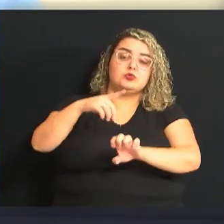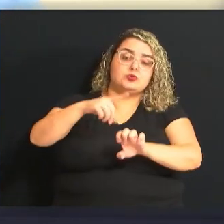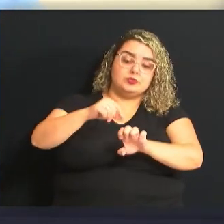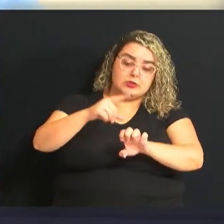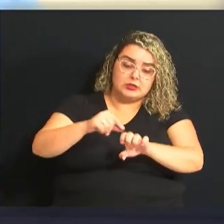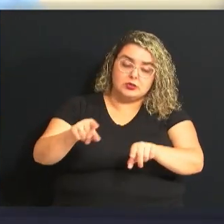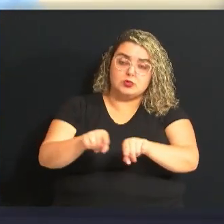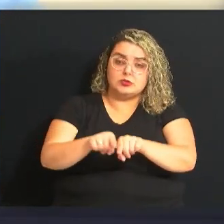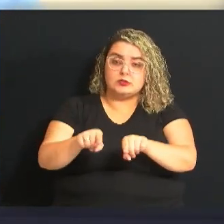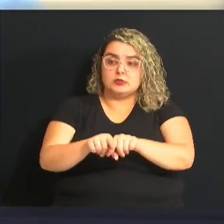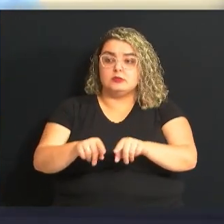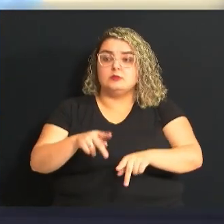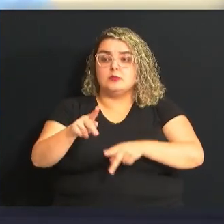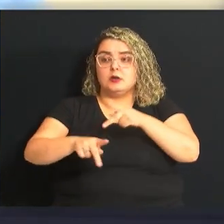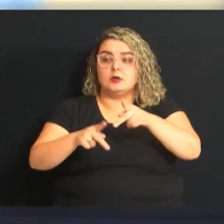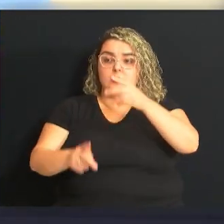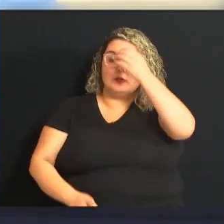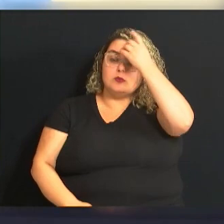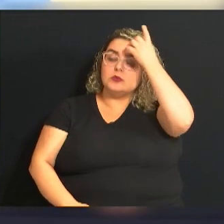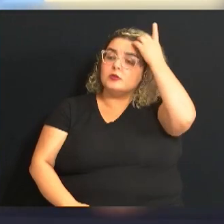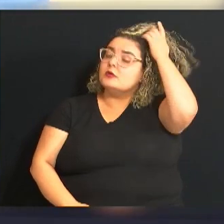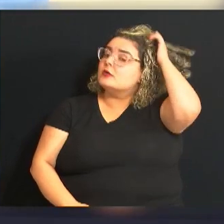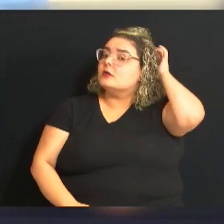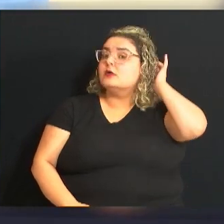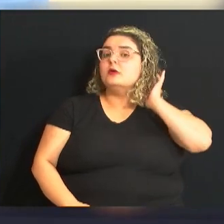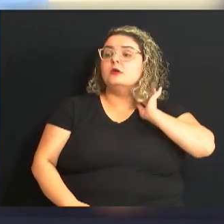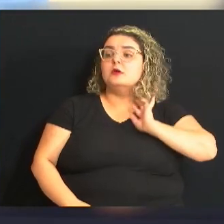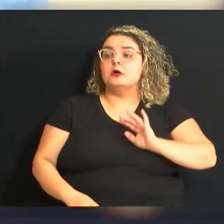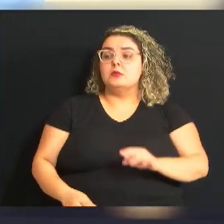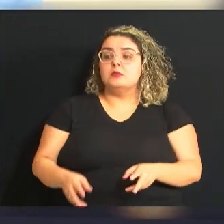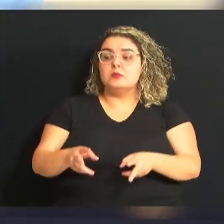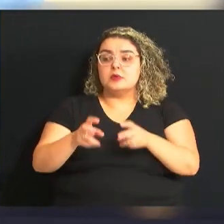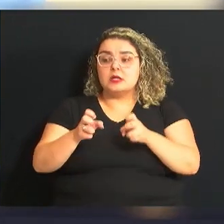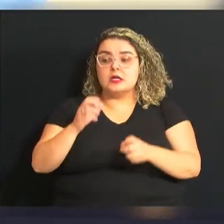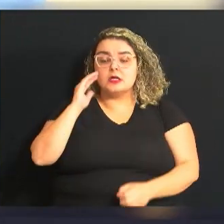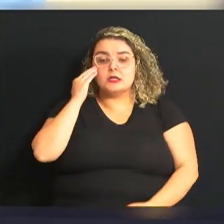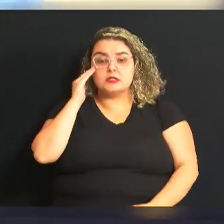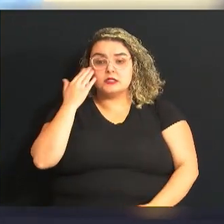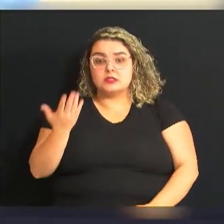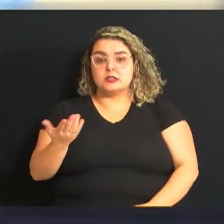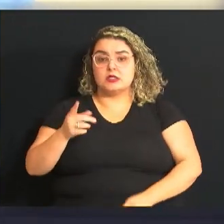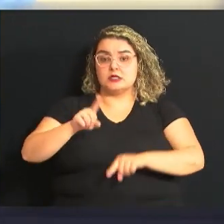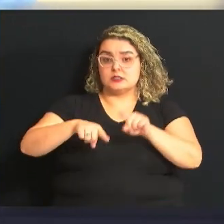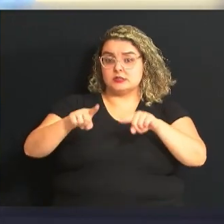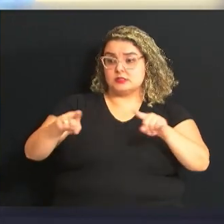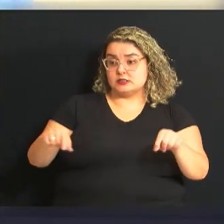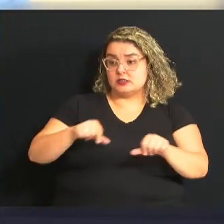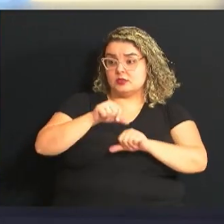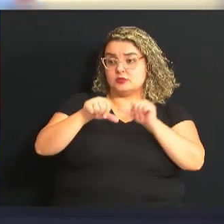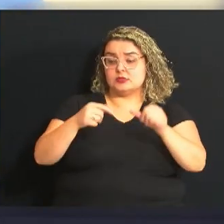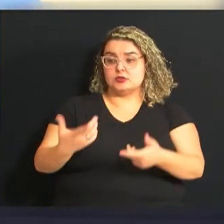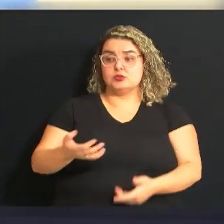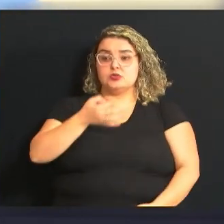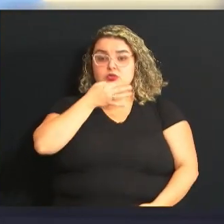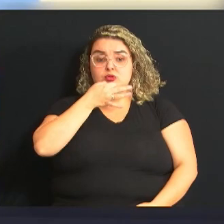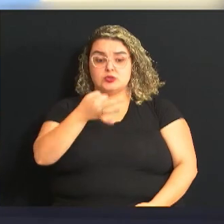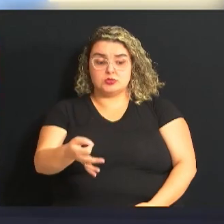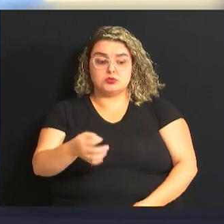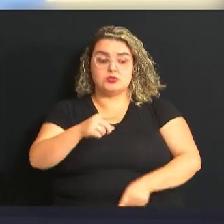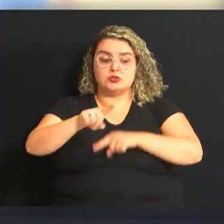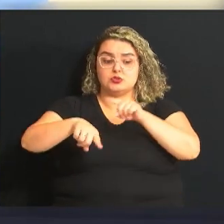que está ocorrendo, ou seja, Campinas já tentou criar escritórios de planejamento, a INDEC já tentou incorporar